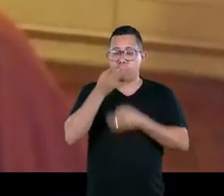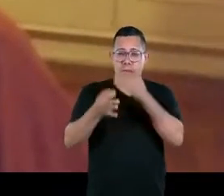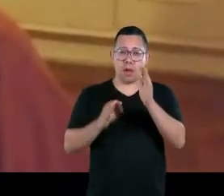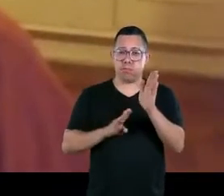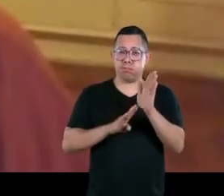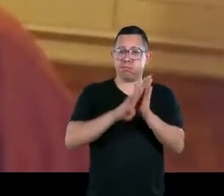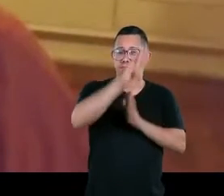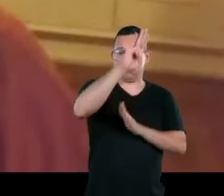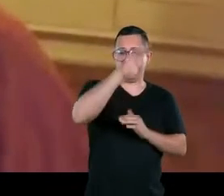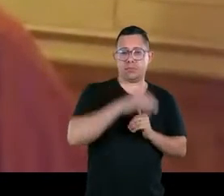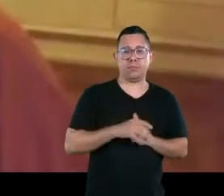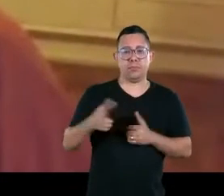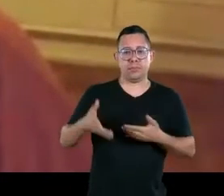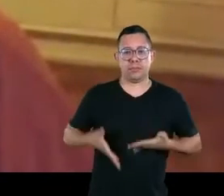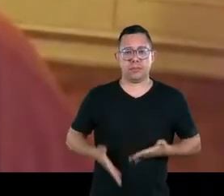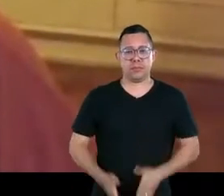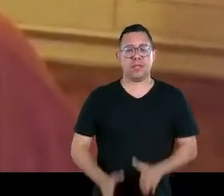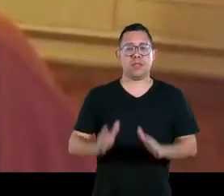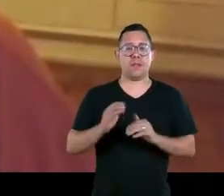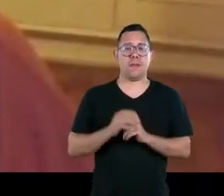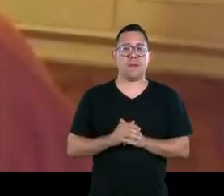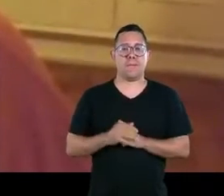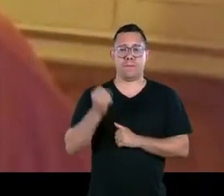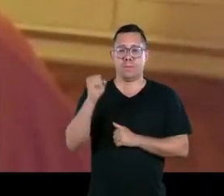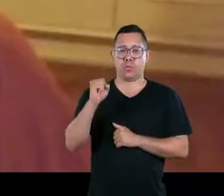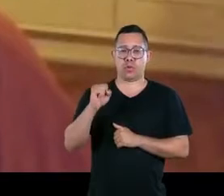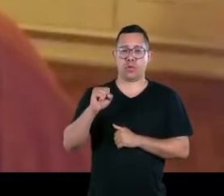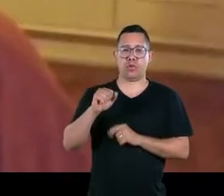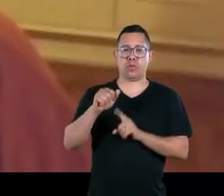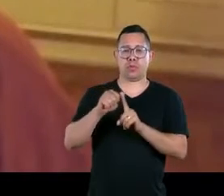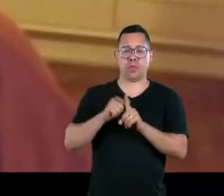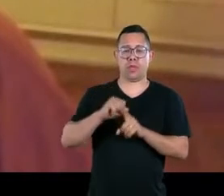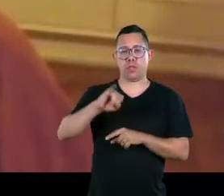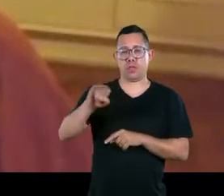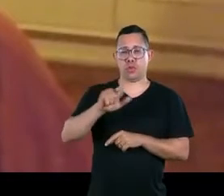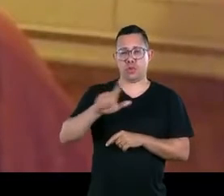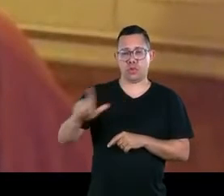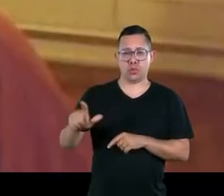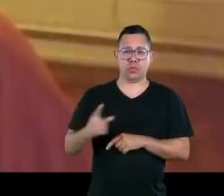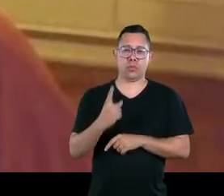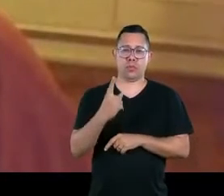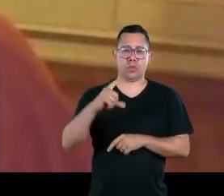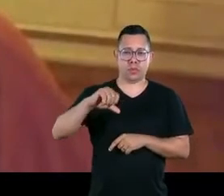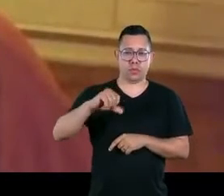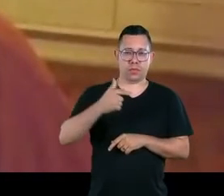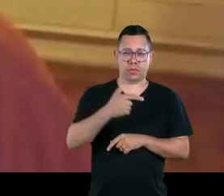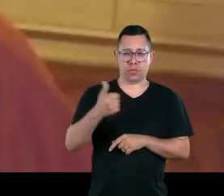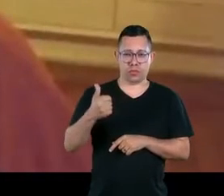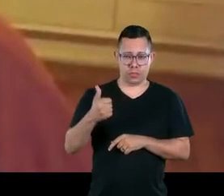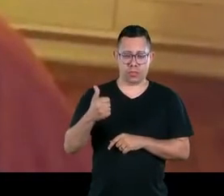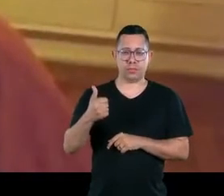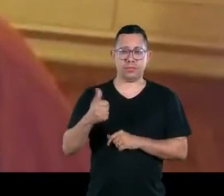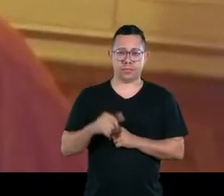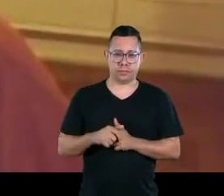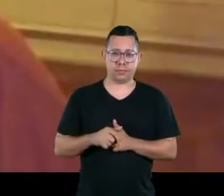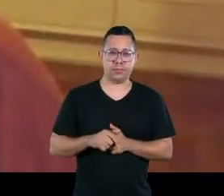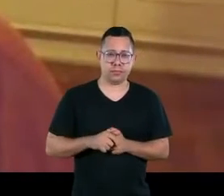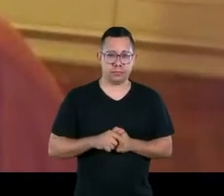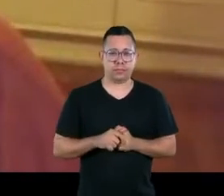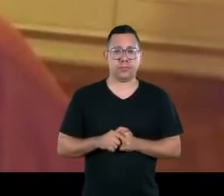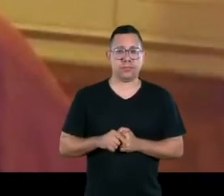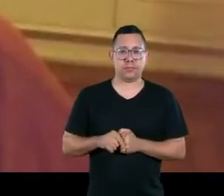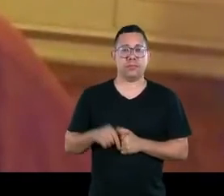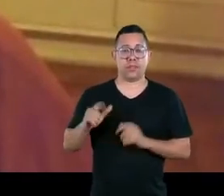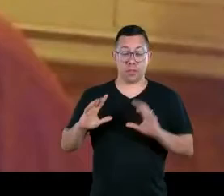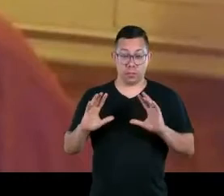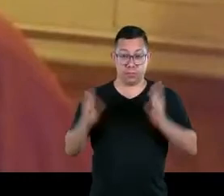de julho, em Paris, de 1921, celebra 100 anos bem